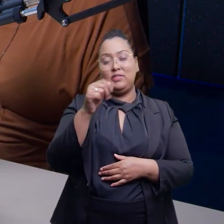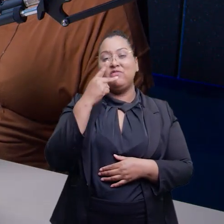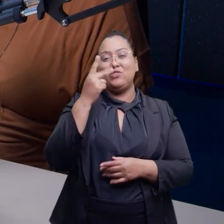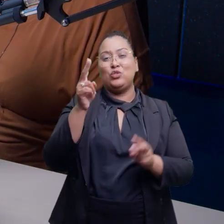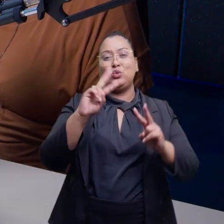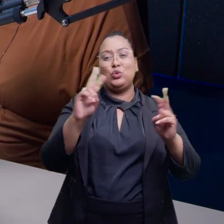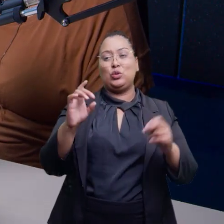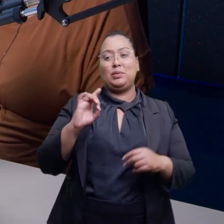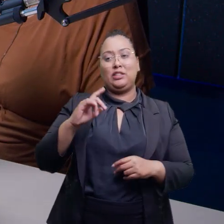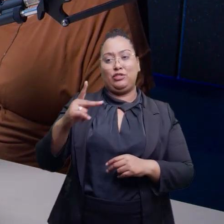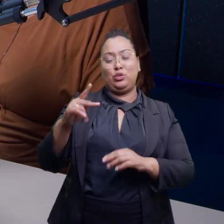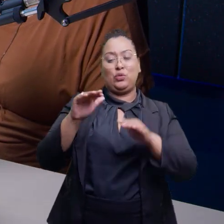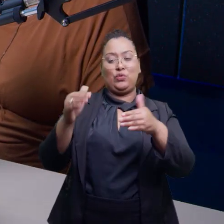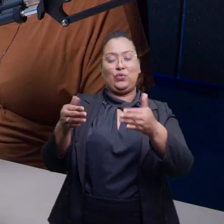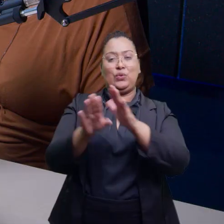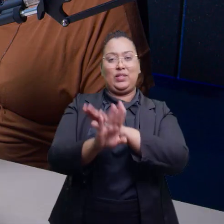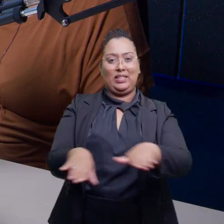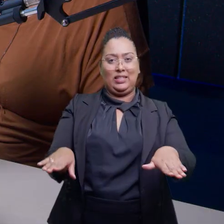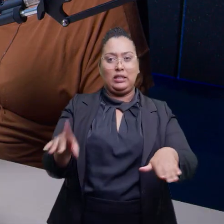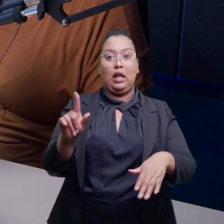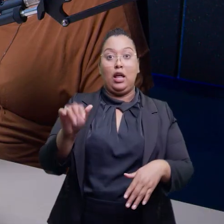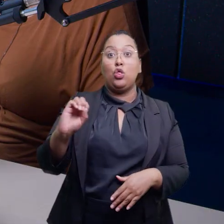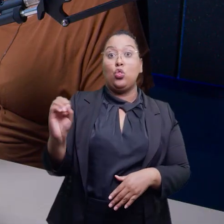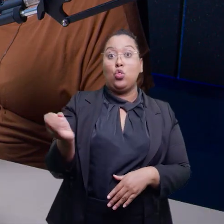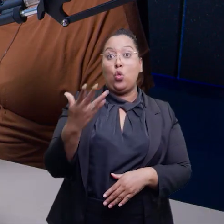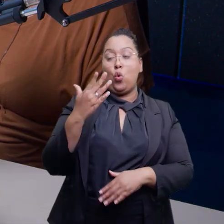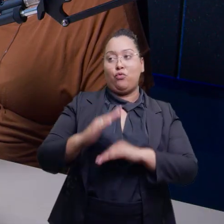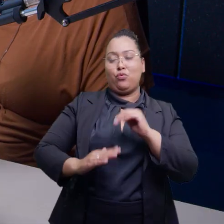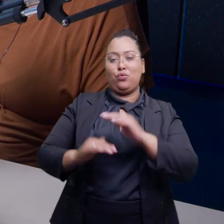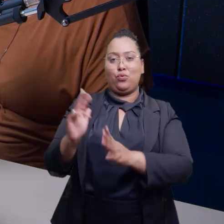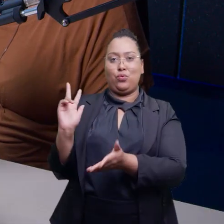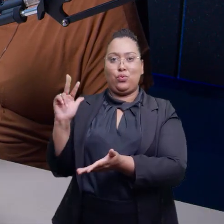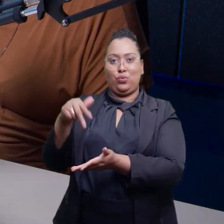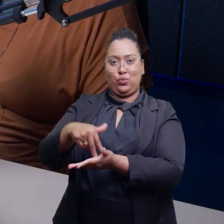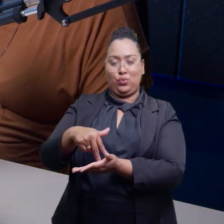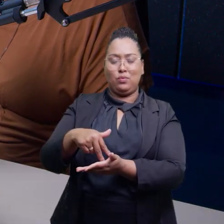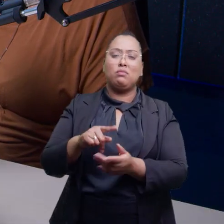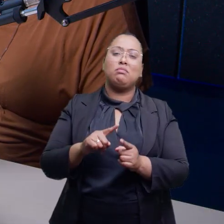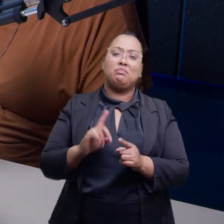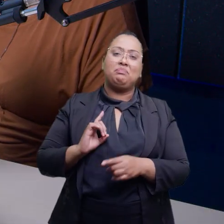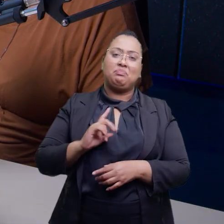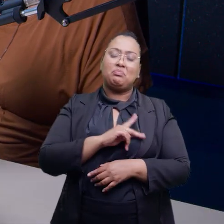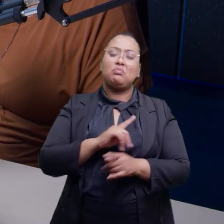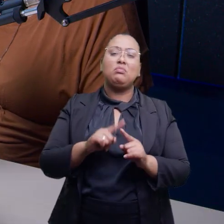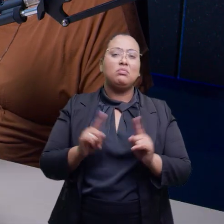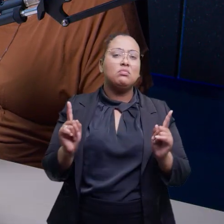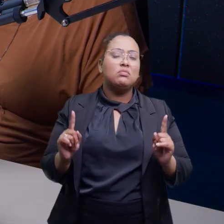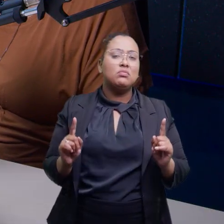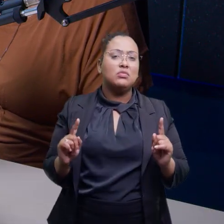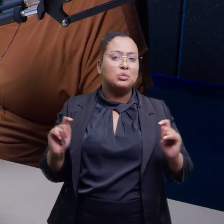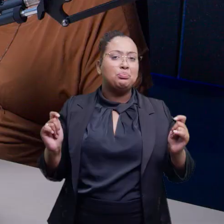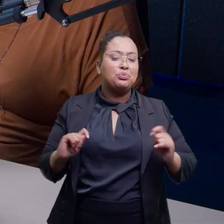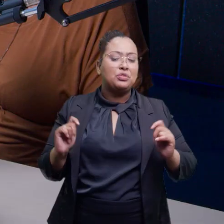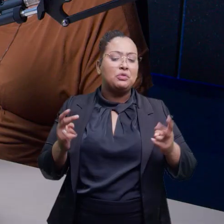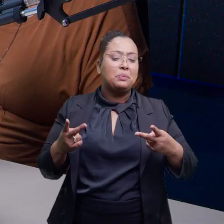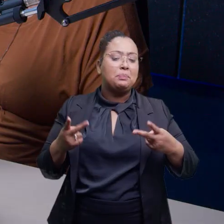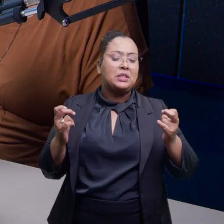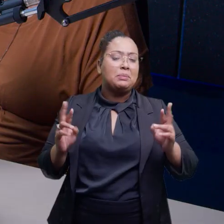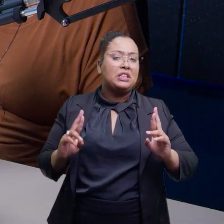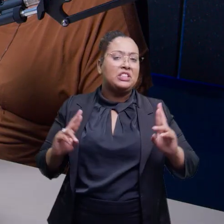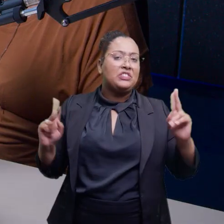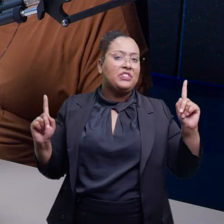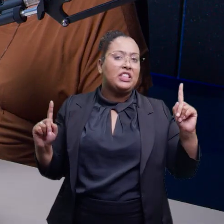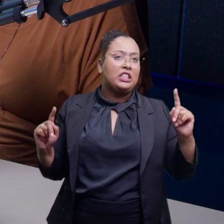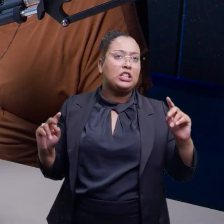né? Ainda é uma figura recente na defensoria, mas já é possível a gente sentir uma